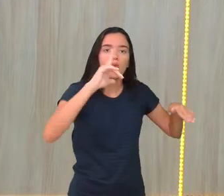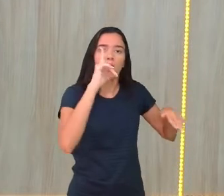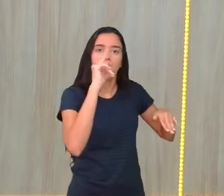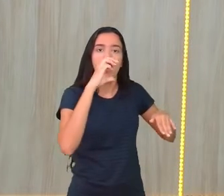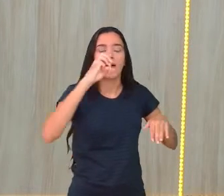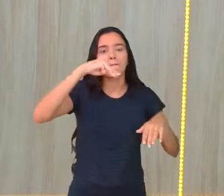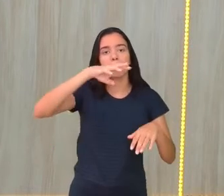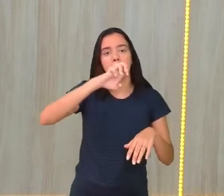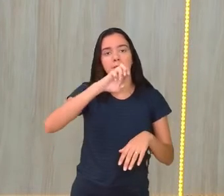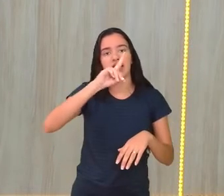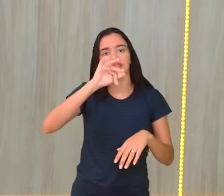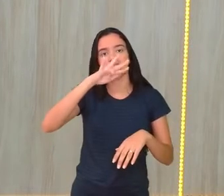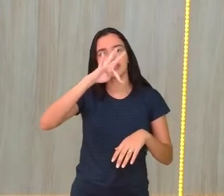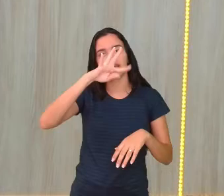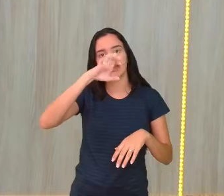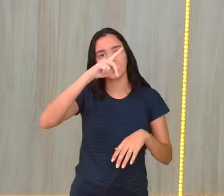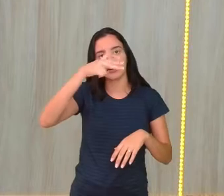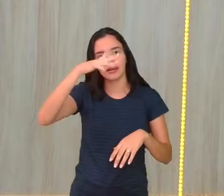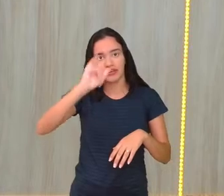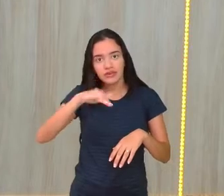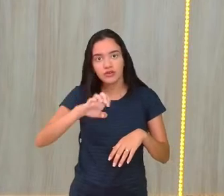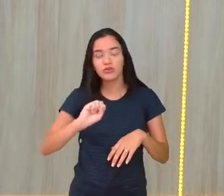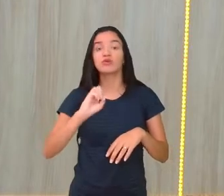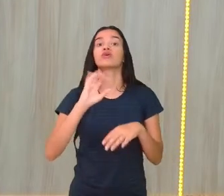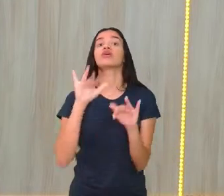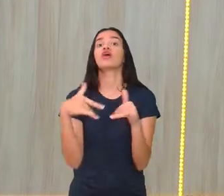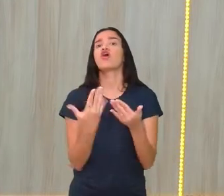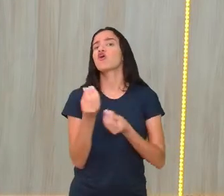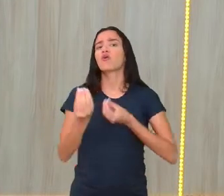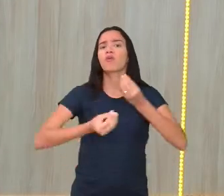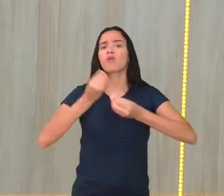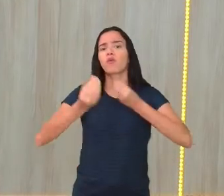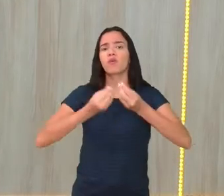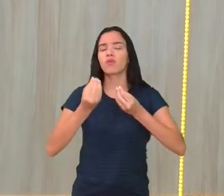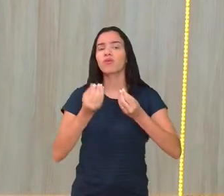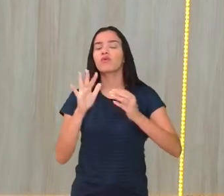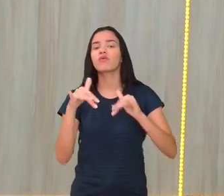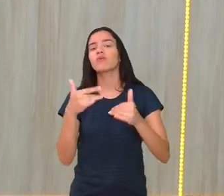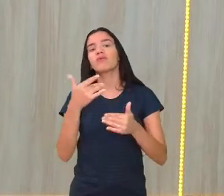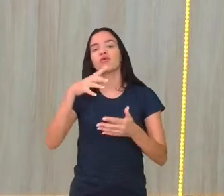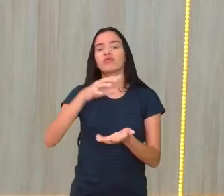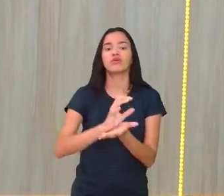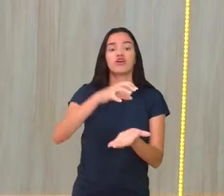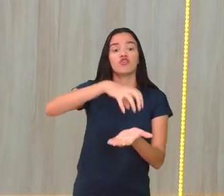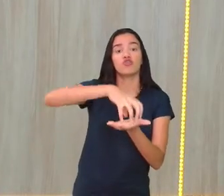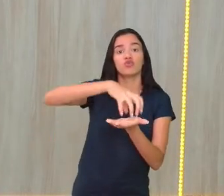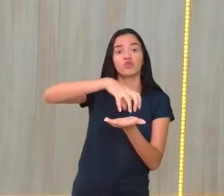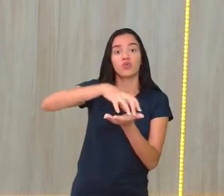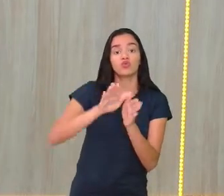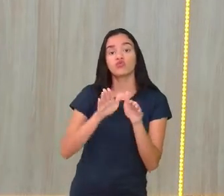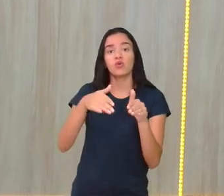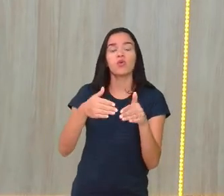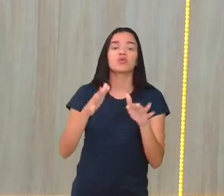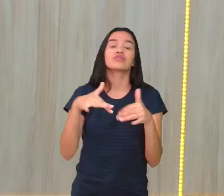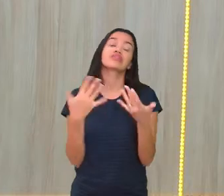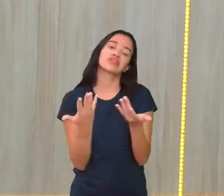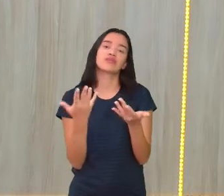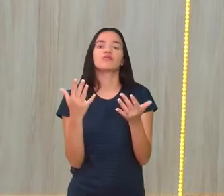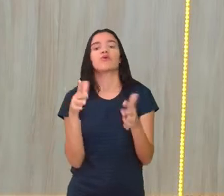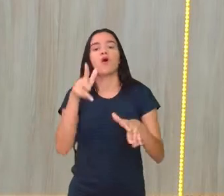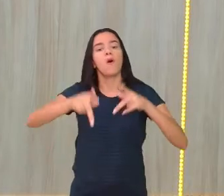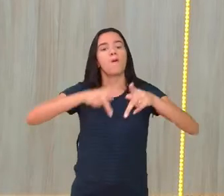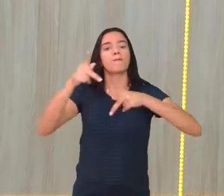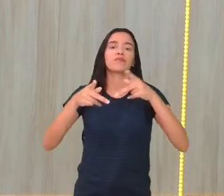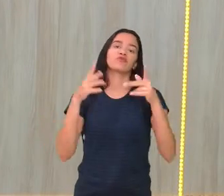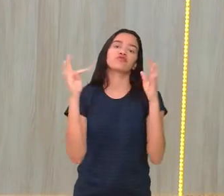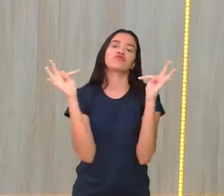tinham vários territórios que se constituíam como excelentes portos marítimos. Então, os fenícios é aquela